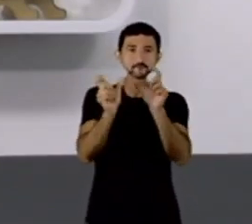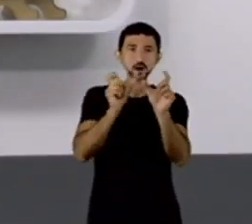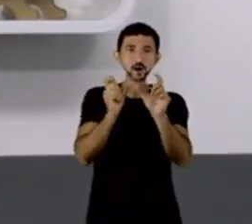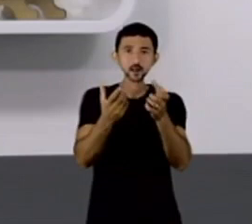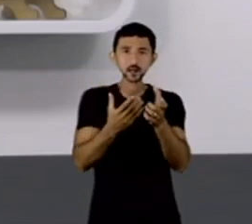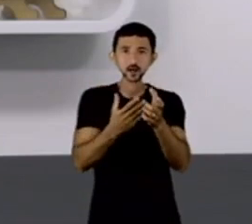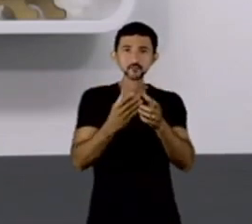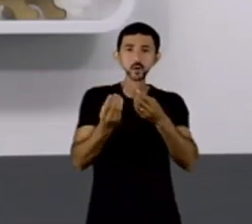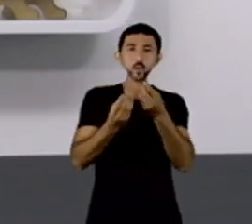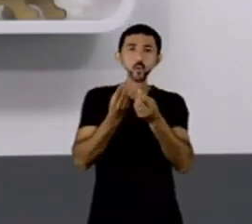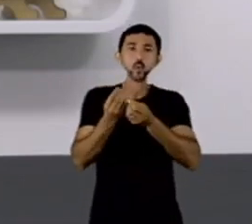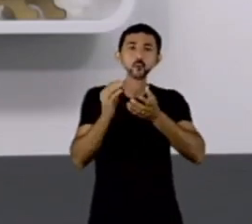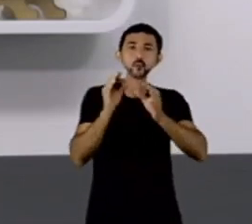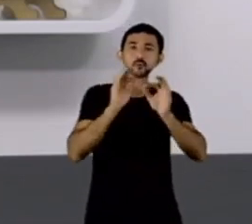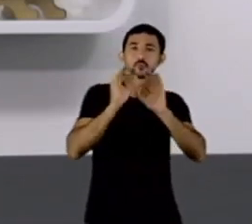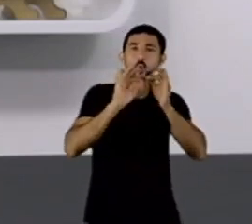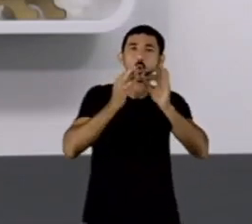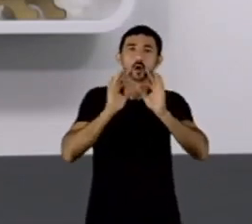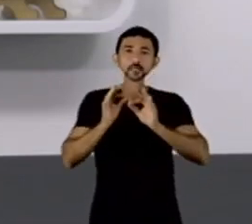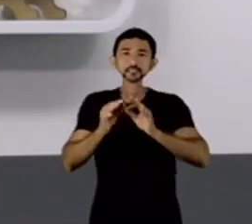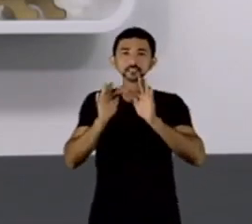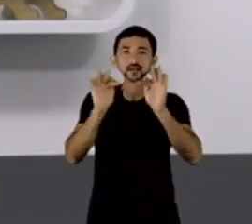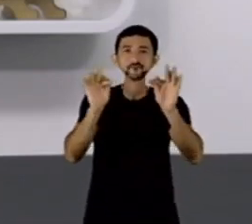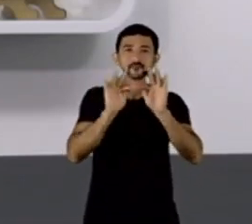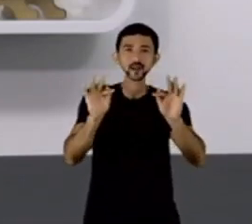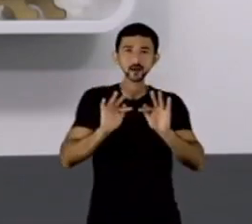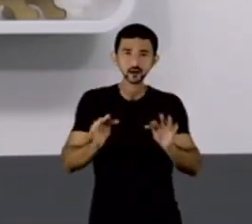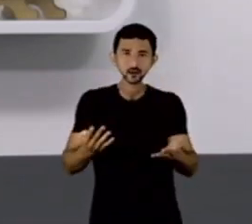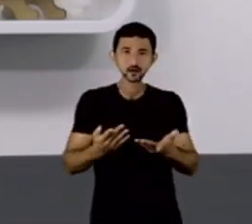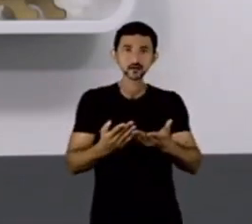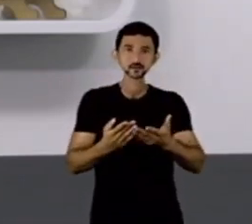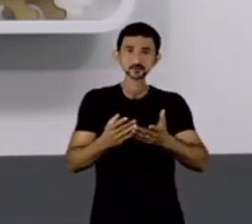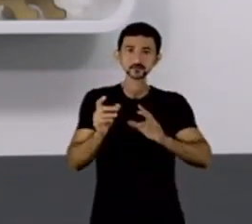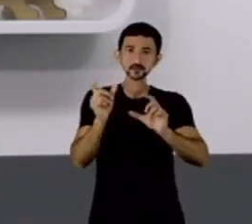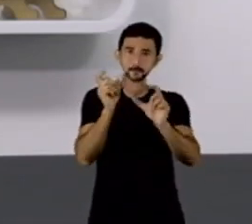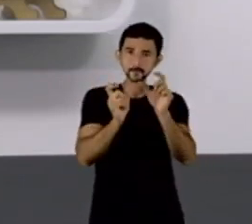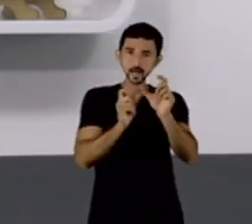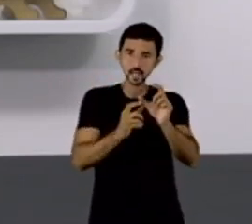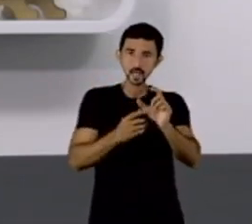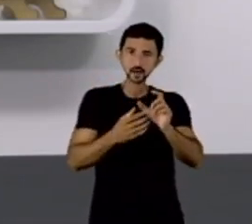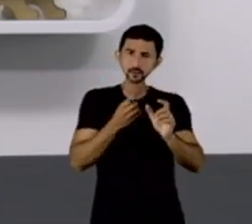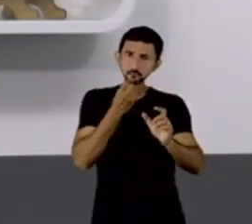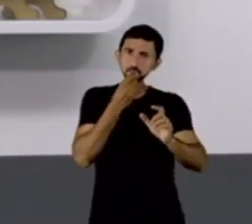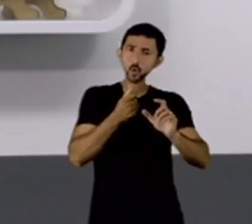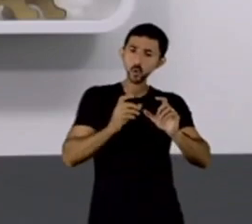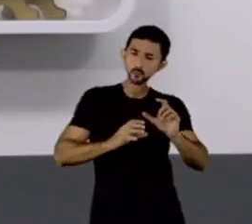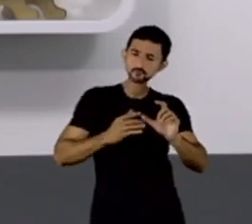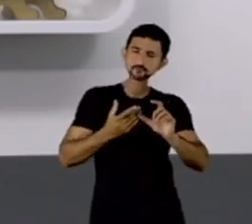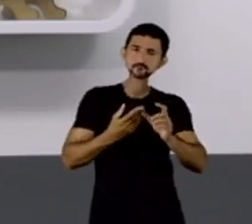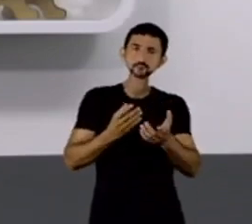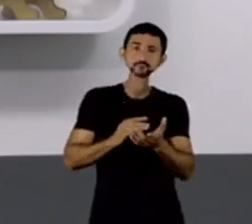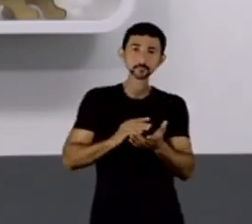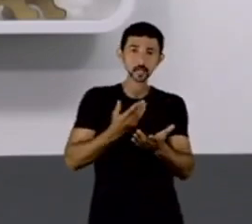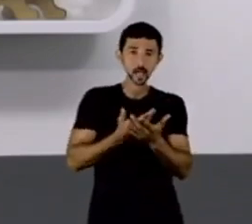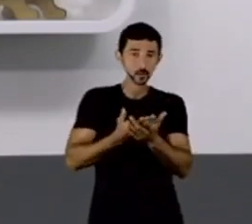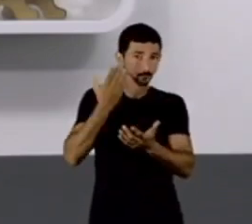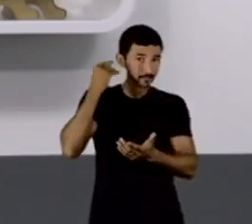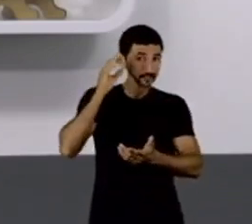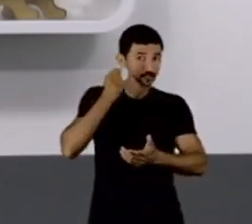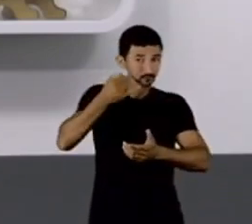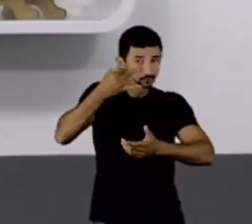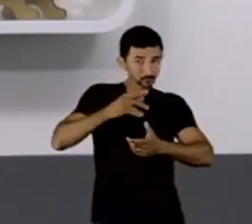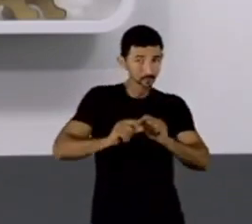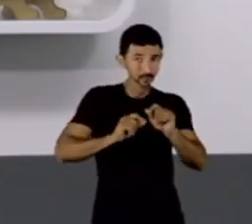a maneira como você constrói as frases, o seu vocabulário ele ser mais rico, nós falamos disso na outra aula,